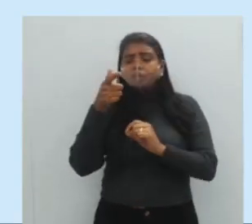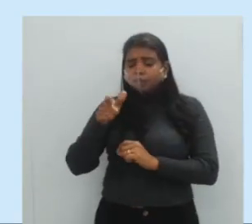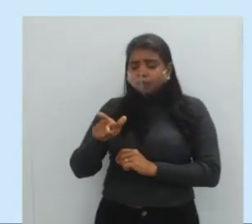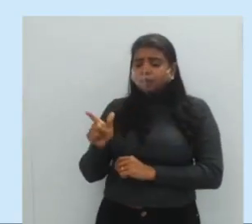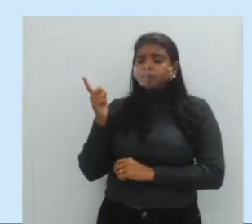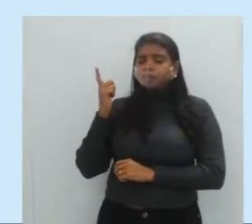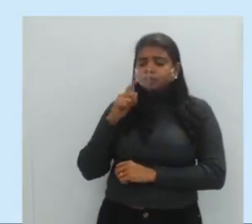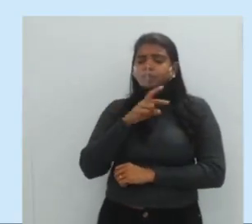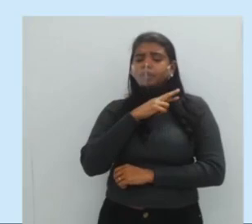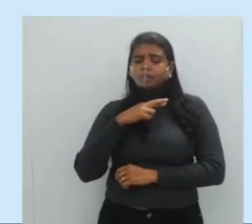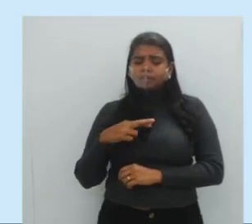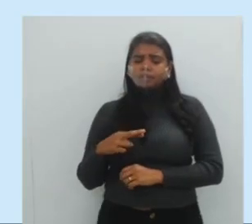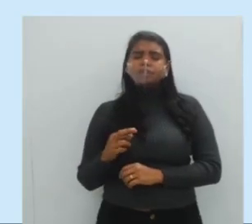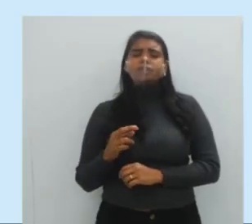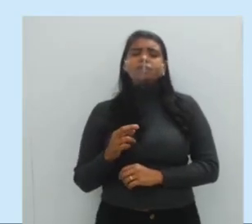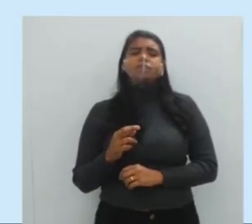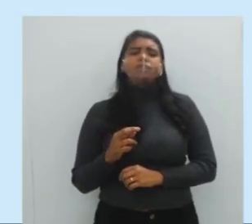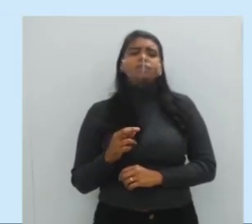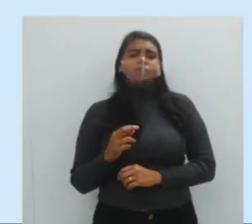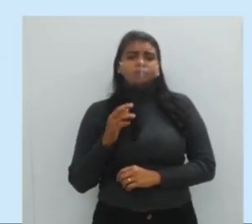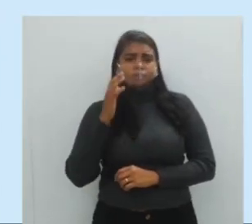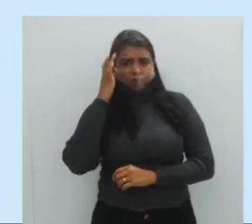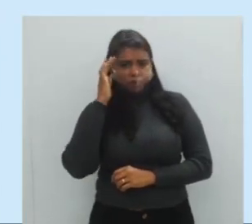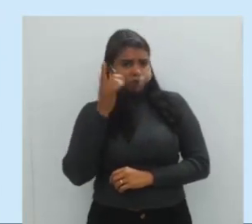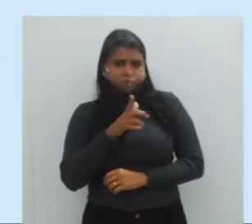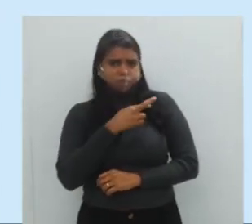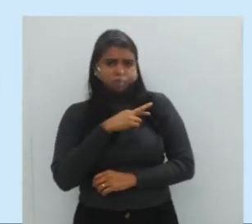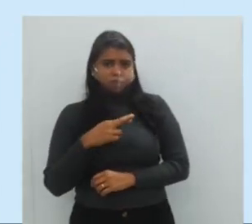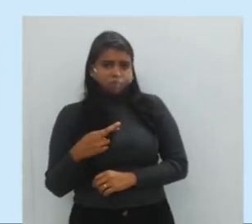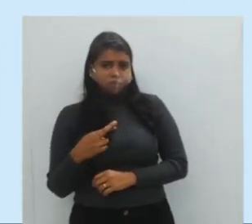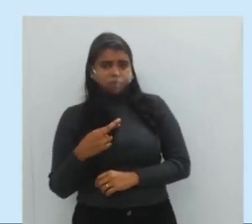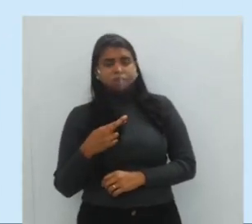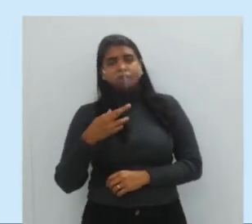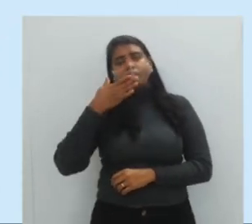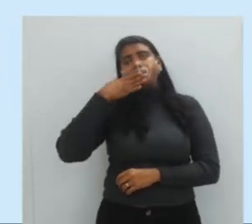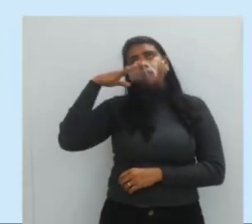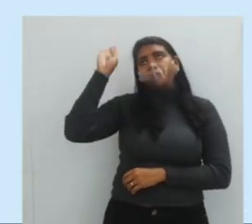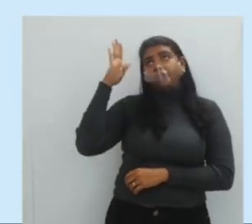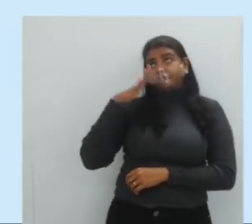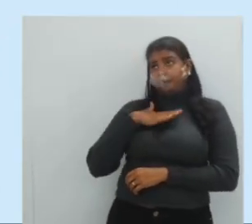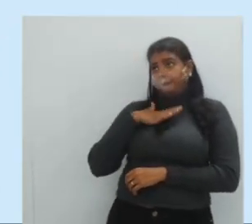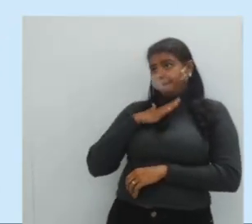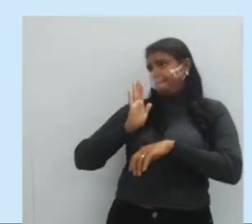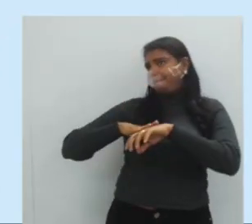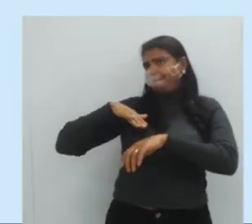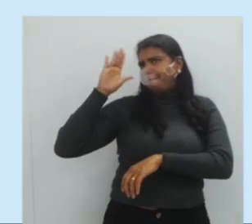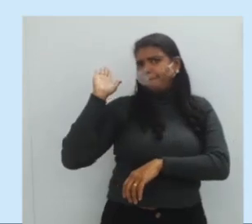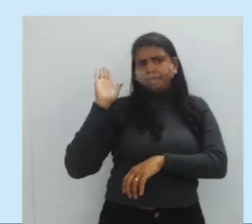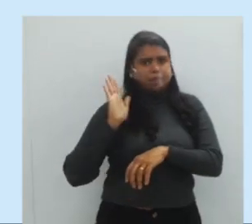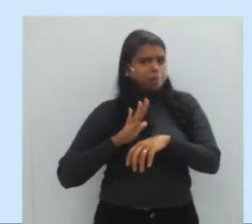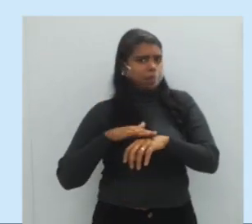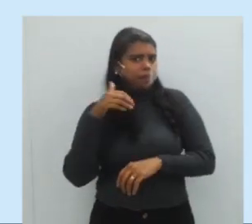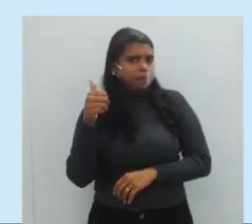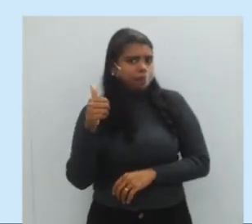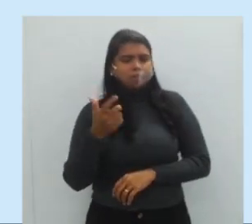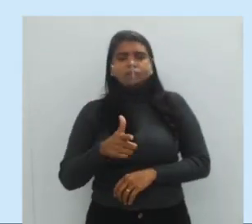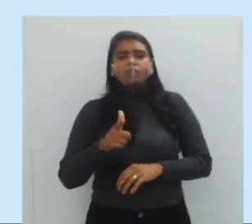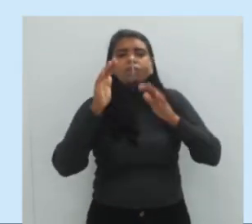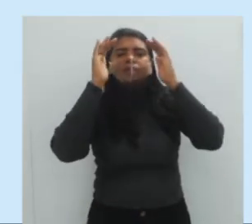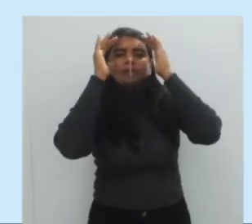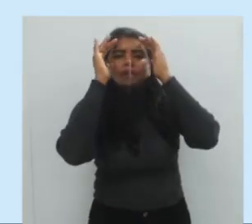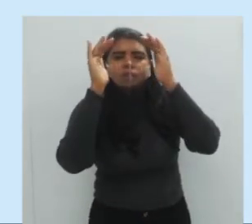aquilo que o outro considera como sagrado. Não é a religião que eu professo que é a melhor, então é o respeito,